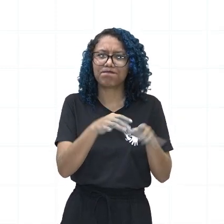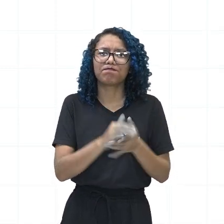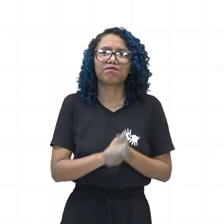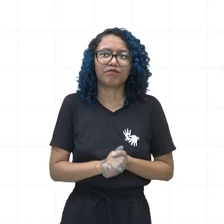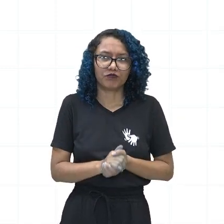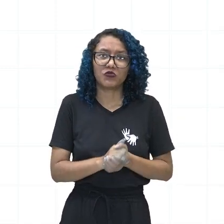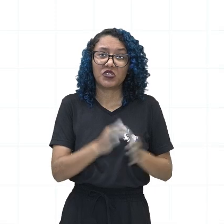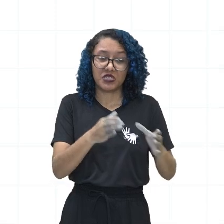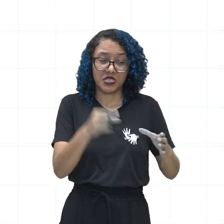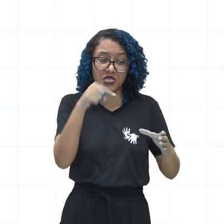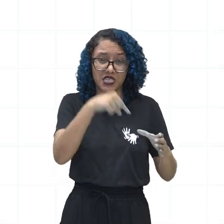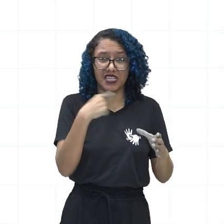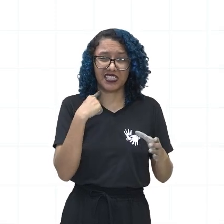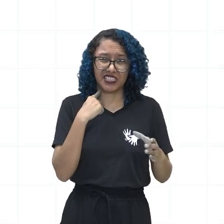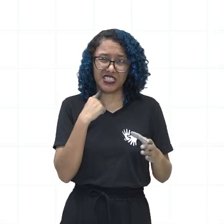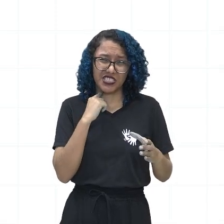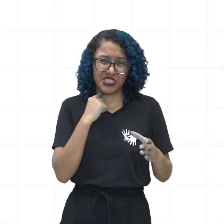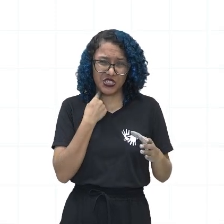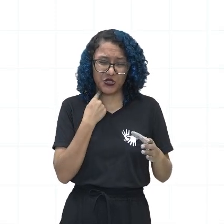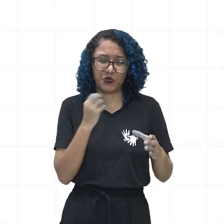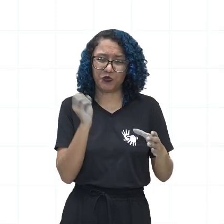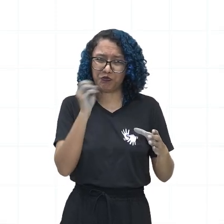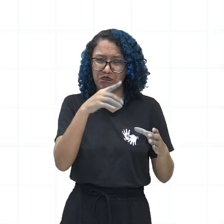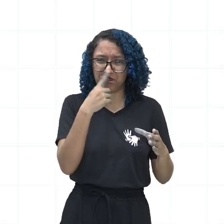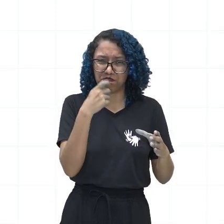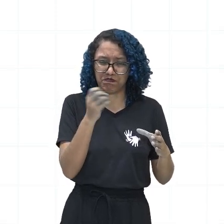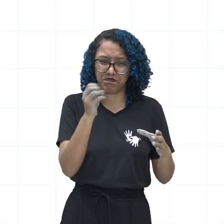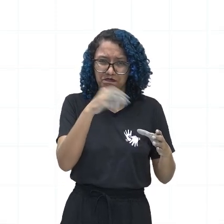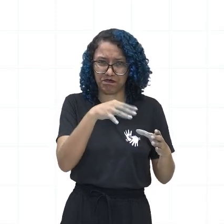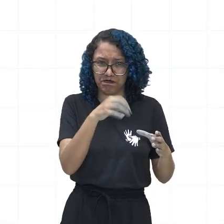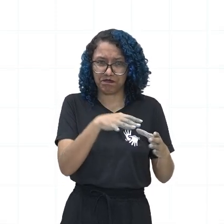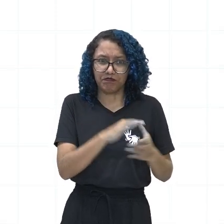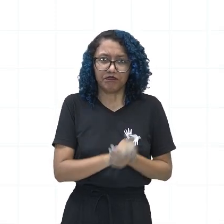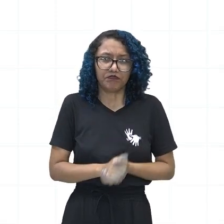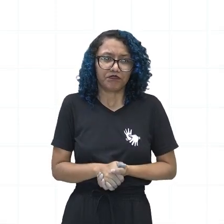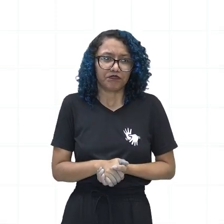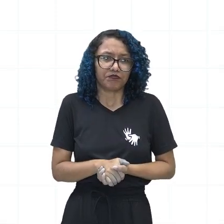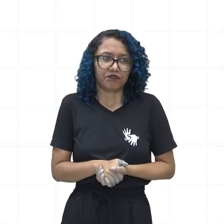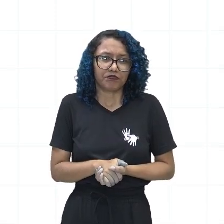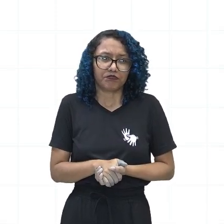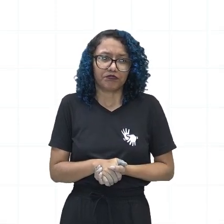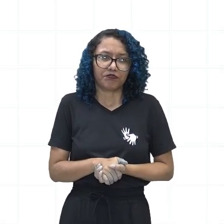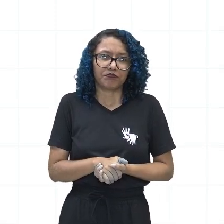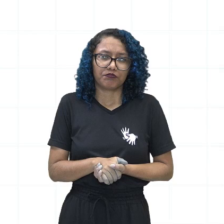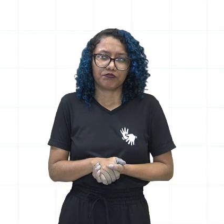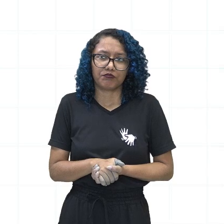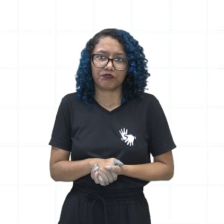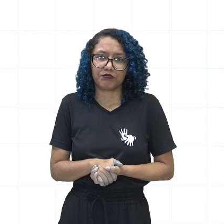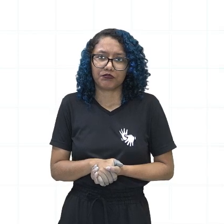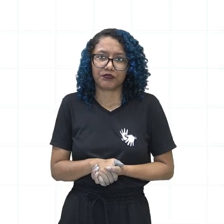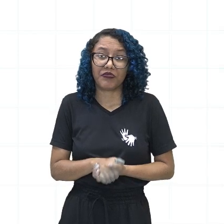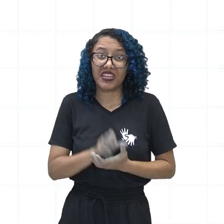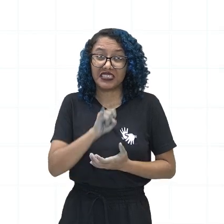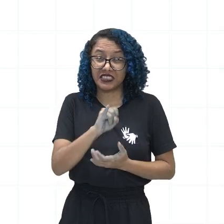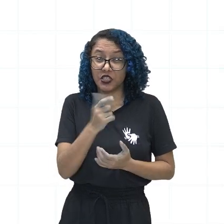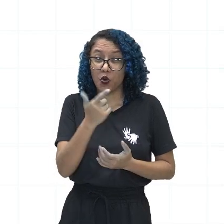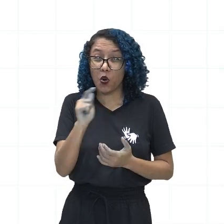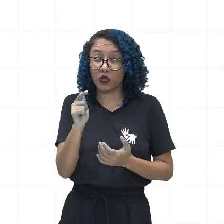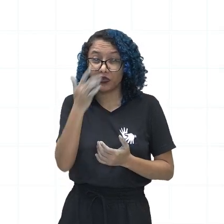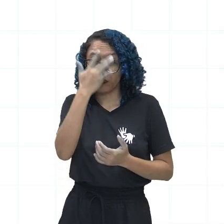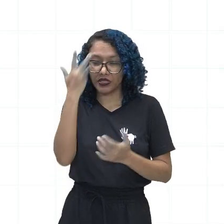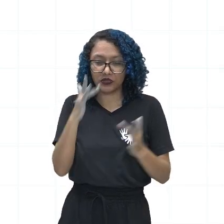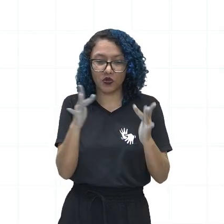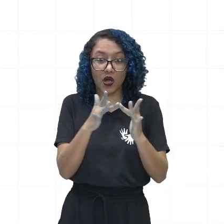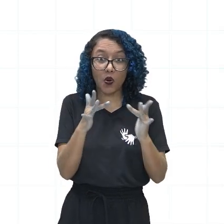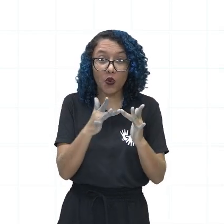o risco de contaminar pessoas, caso aqueles alimentos, né, que foram tocados por outras pessoas podem estar gerando doenças,